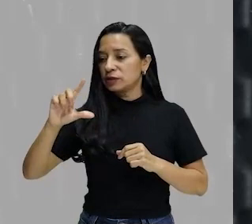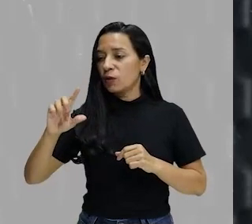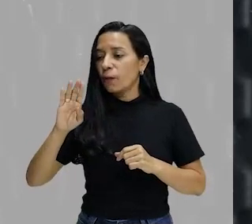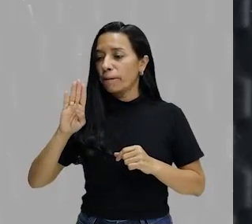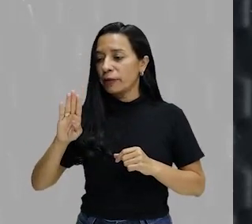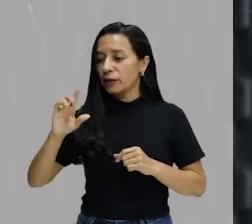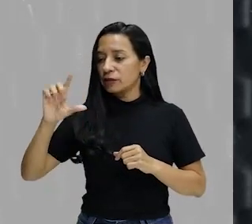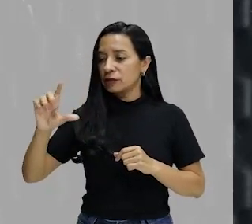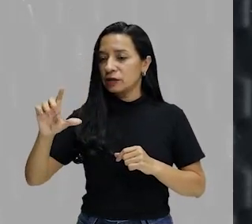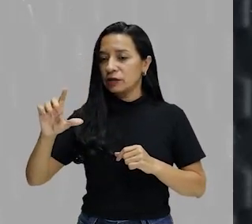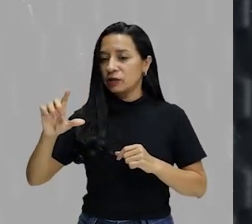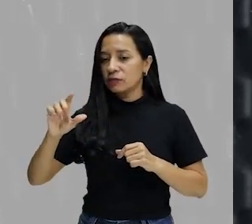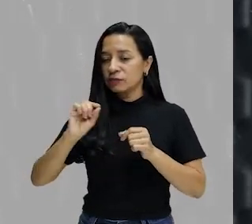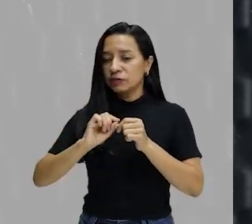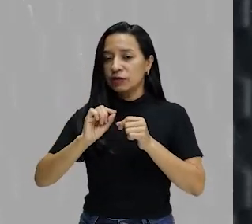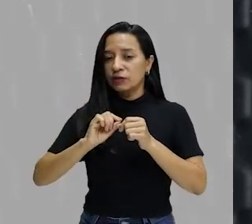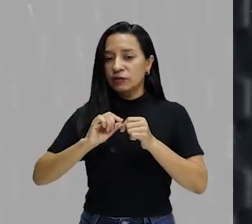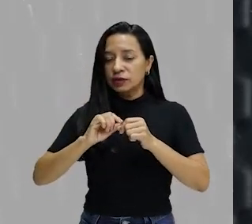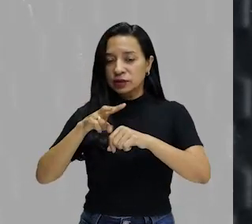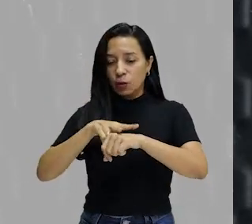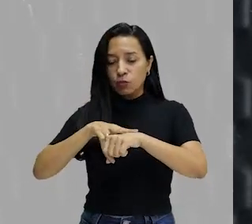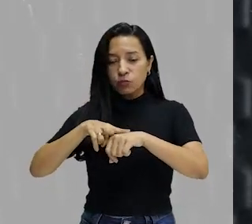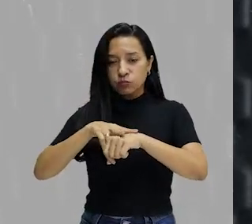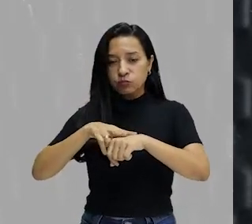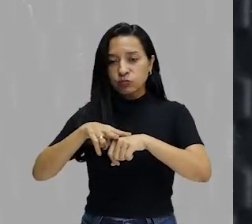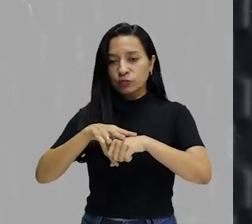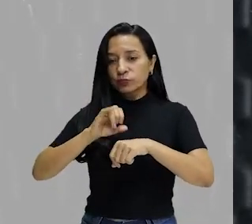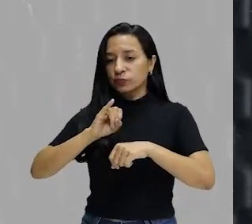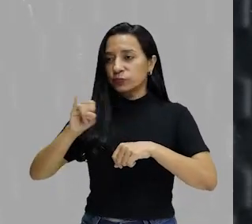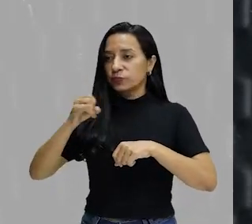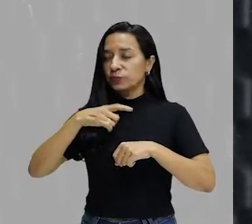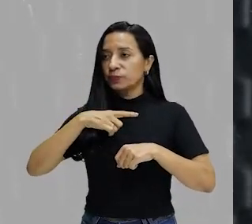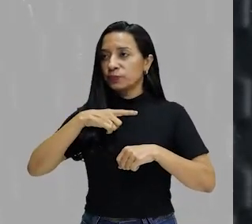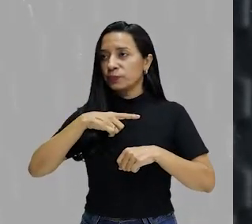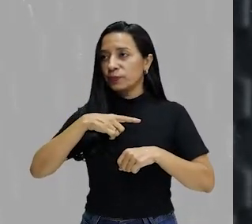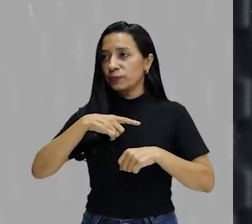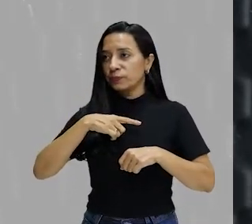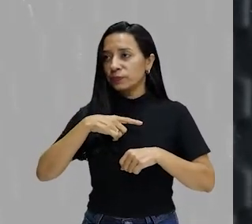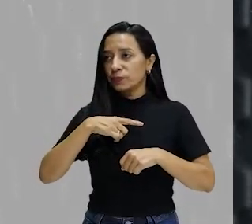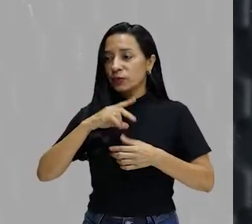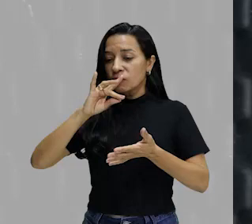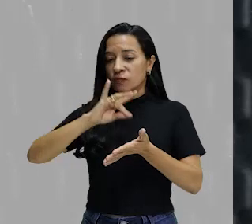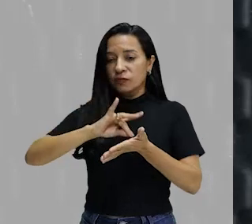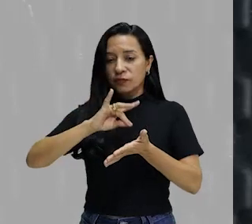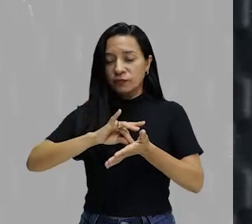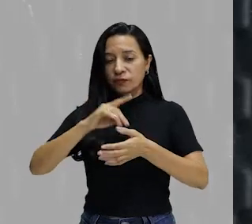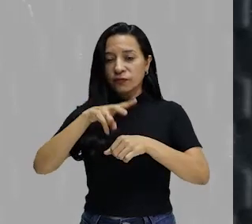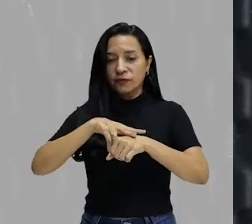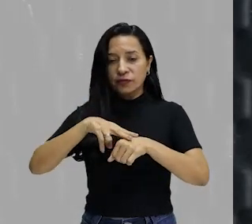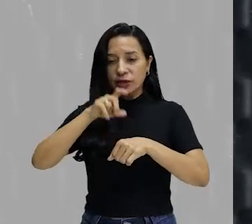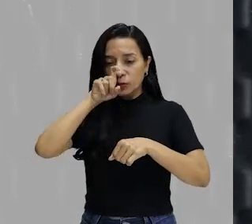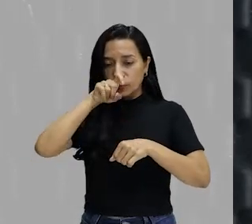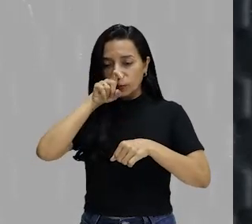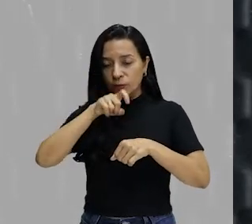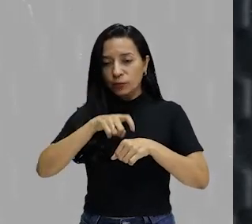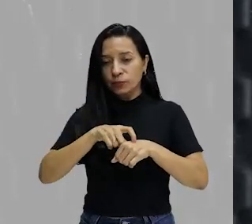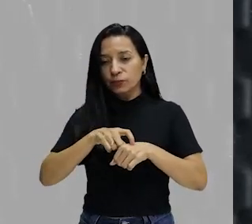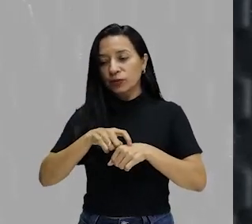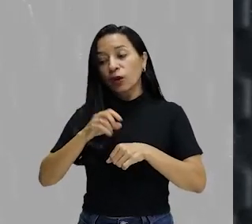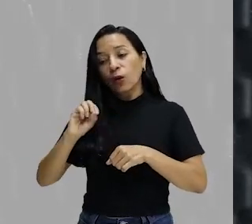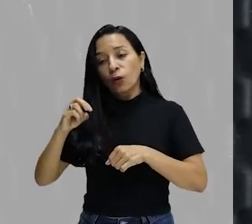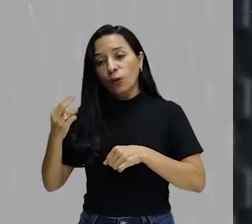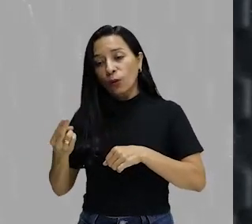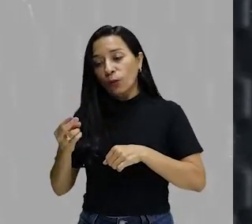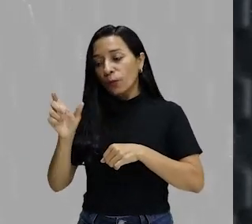vai gerar um indivíduo verde. Então, veja, se eu pegar um indivíduo puro da cor verde com o indivíduo puro da